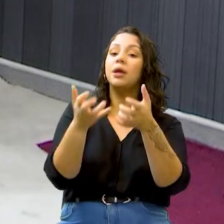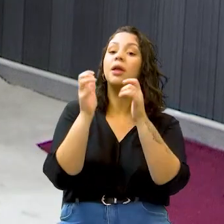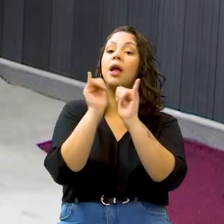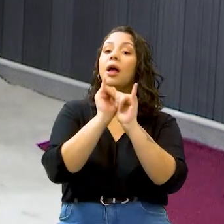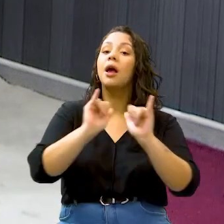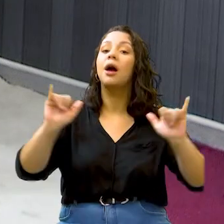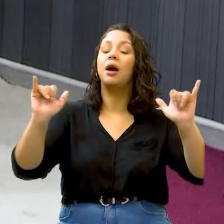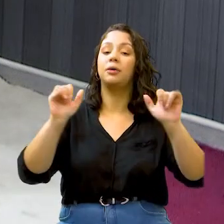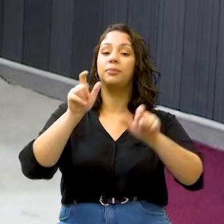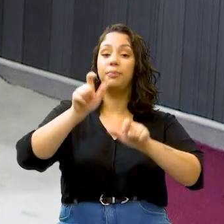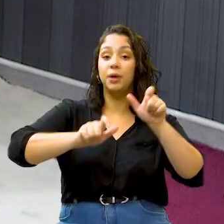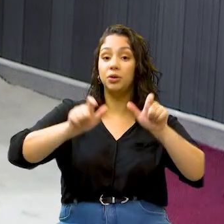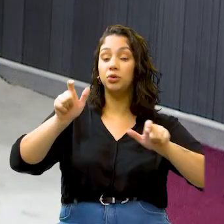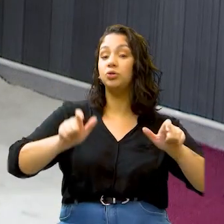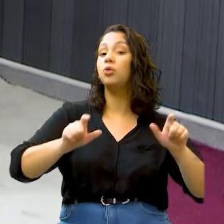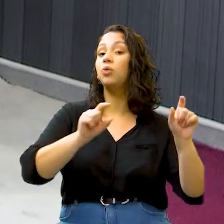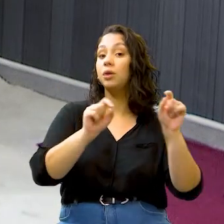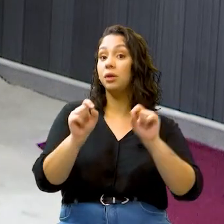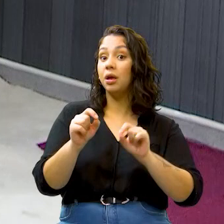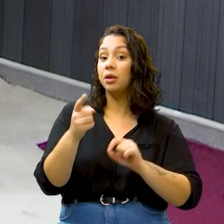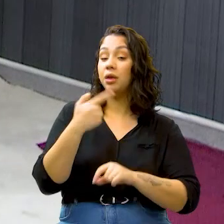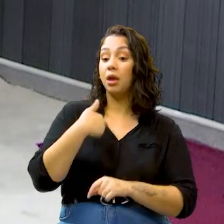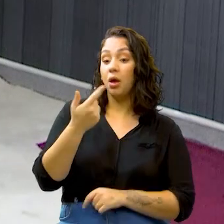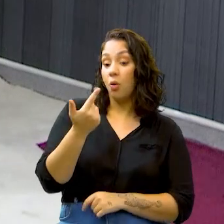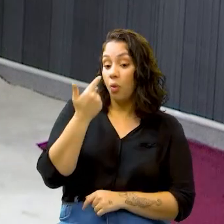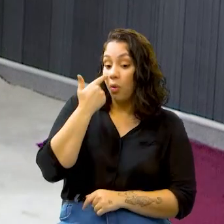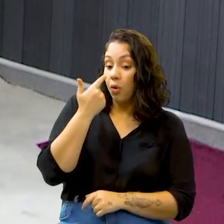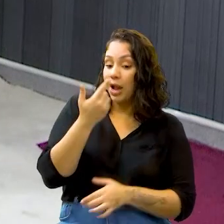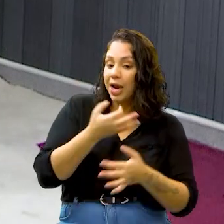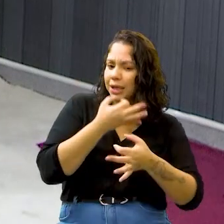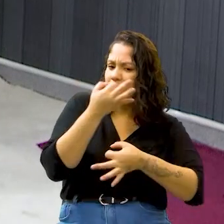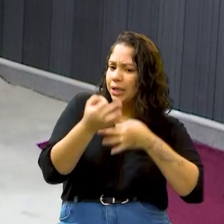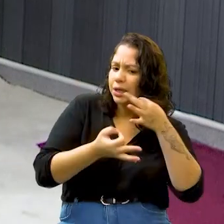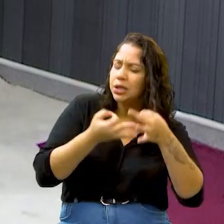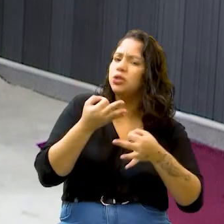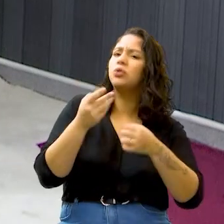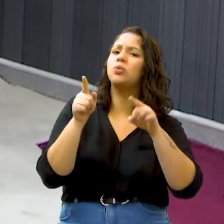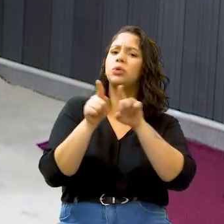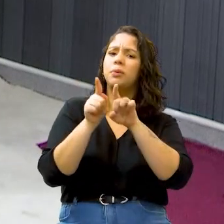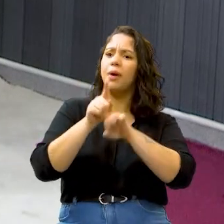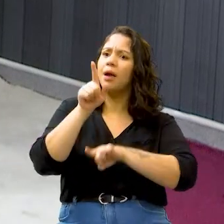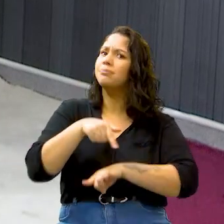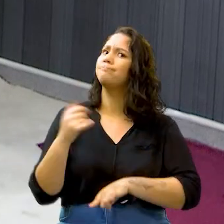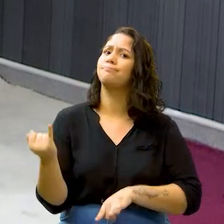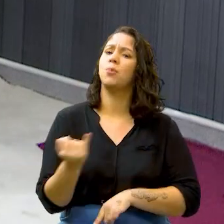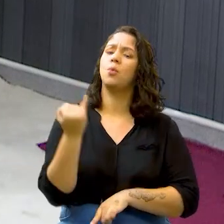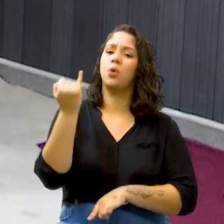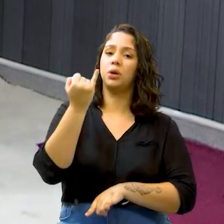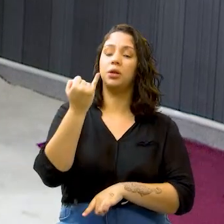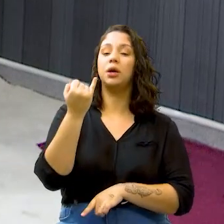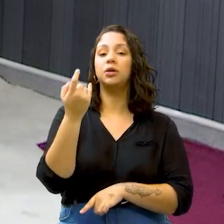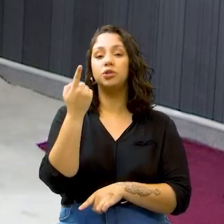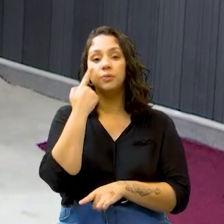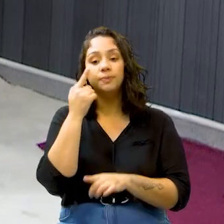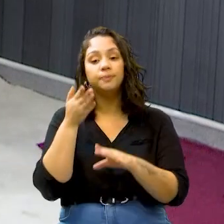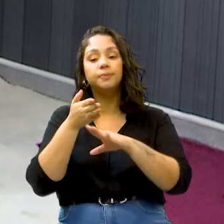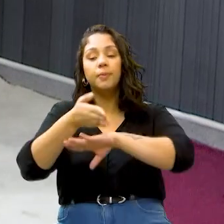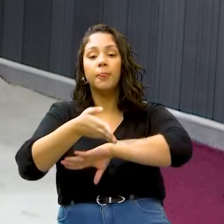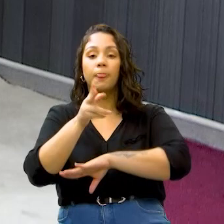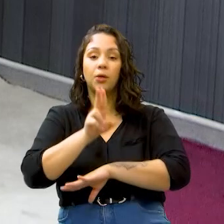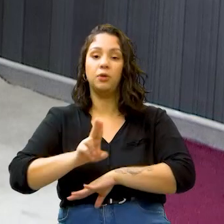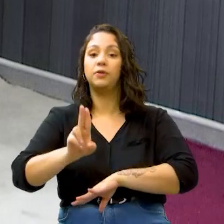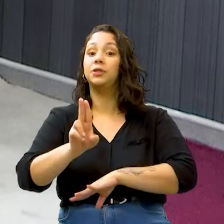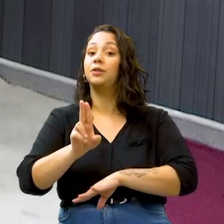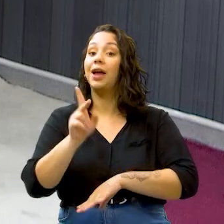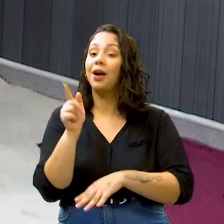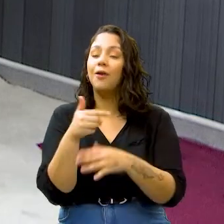com isso nós queremos também dizer aos né que esse olhar crítico e atento das humanidades é fundamental para você entrar na Unicamp ou